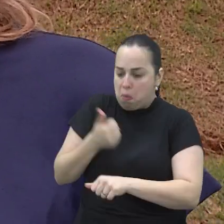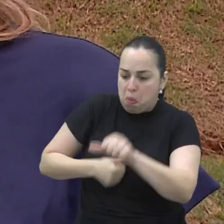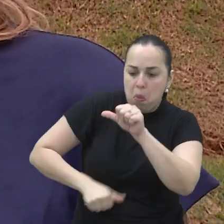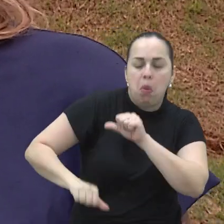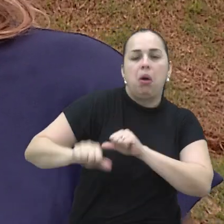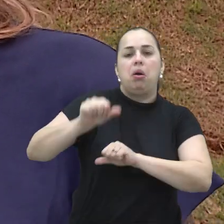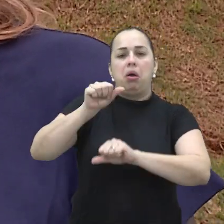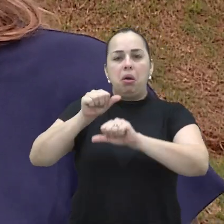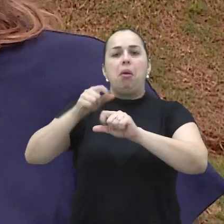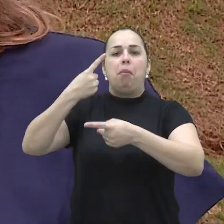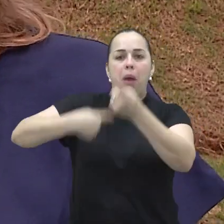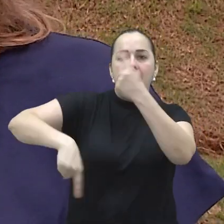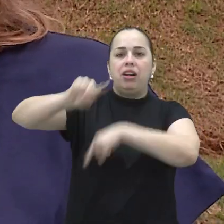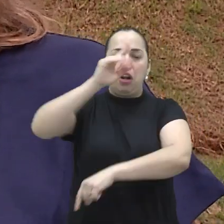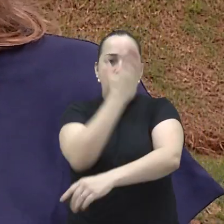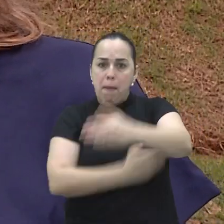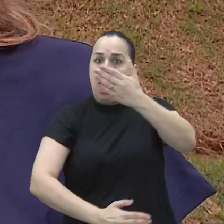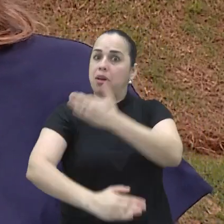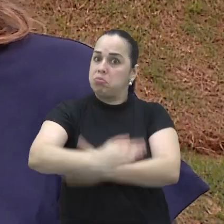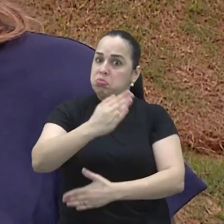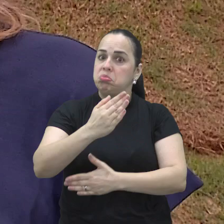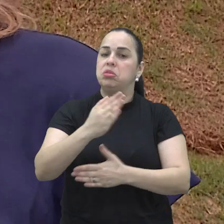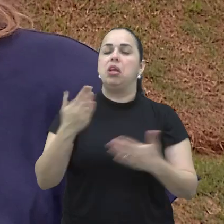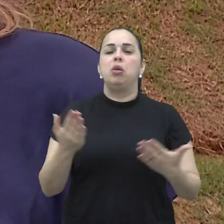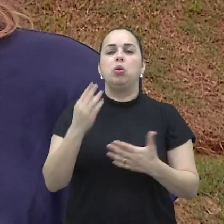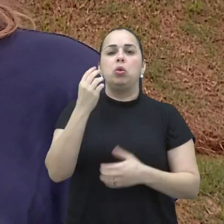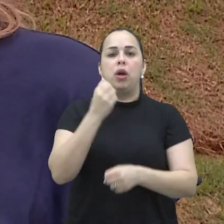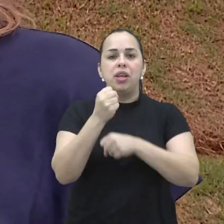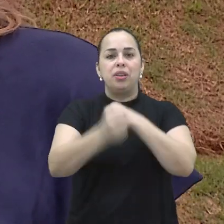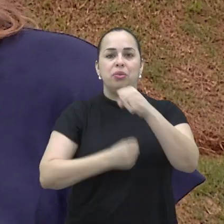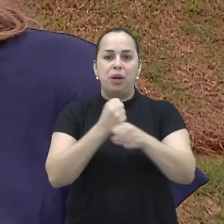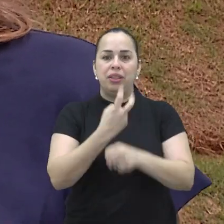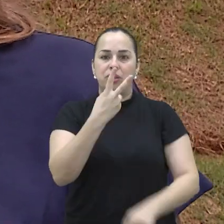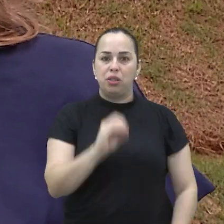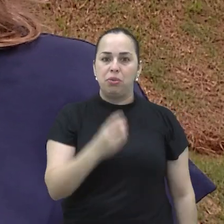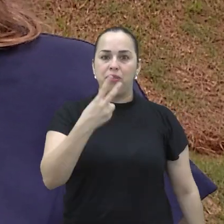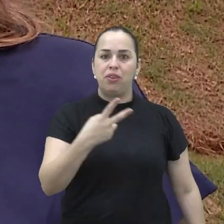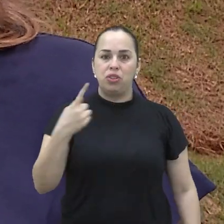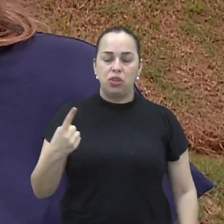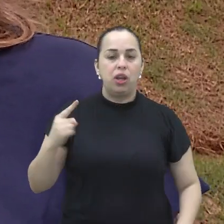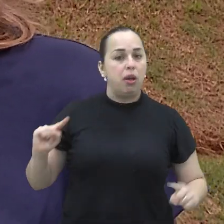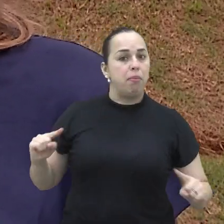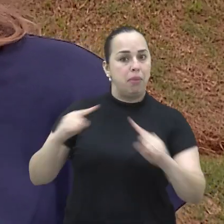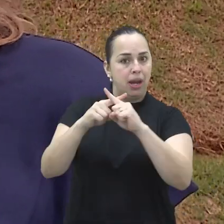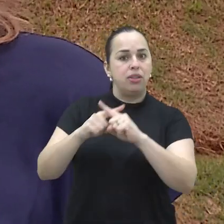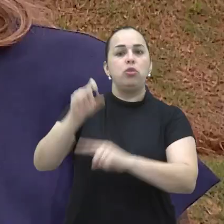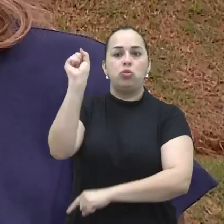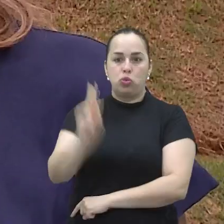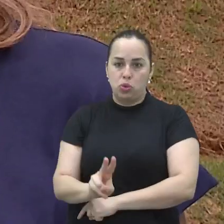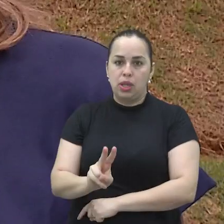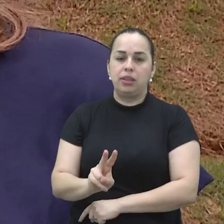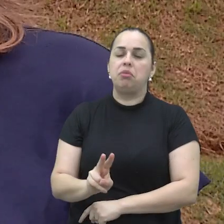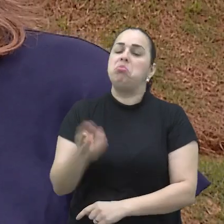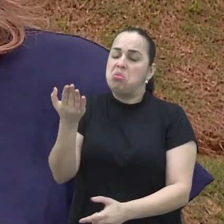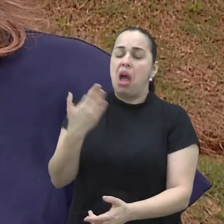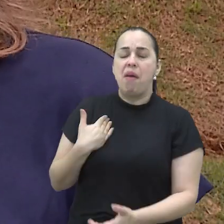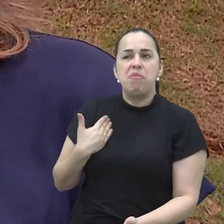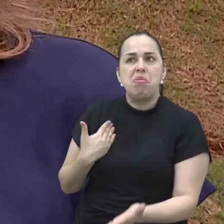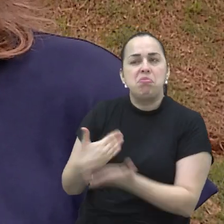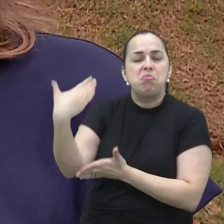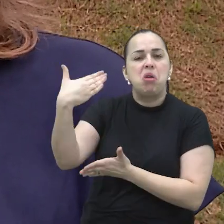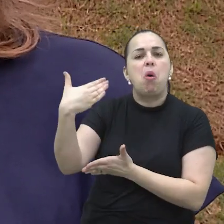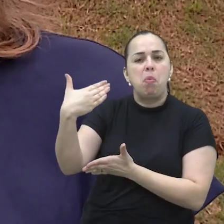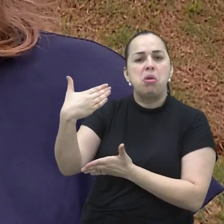E no ano seguinte, 2001, eu participei já de um campeonato em Suzano. E ali começou a minha